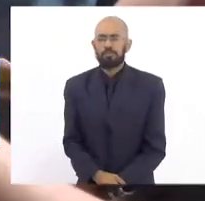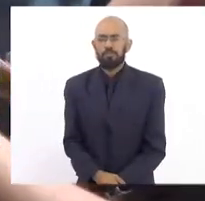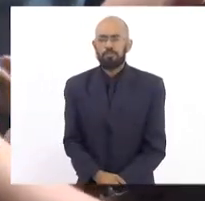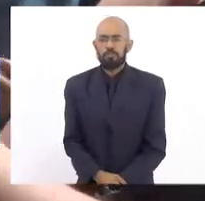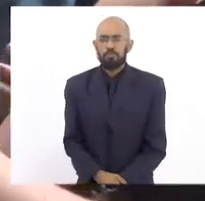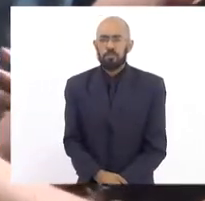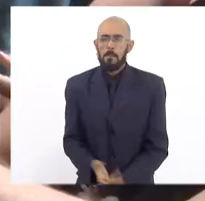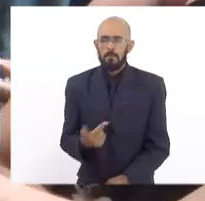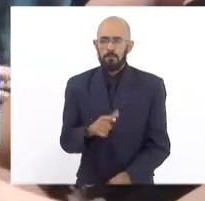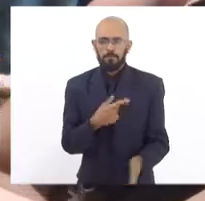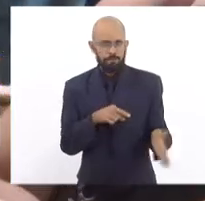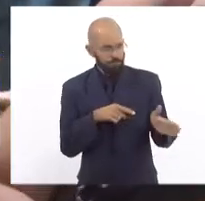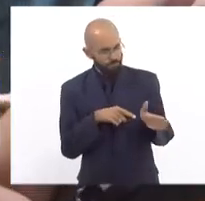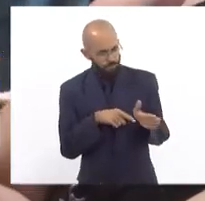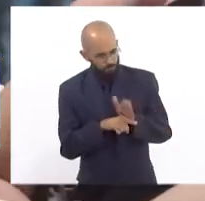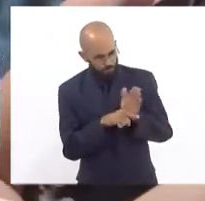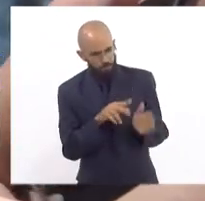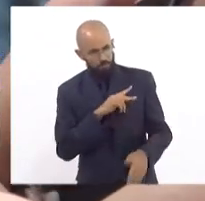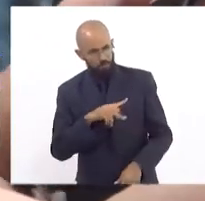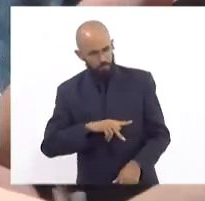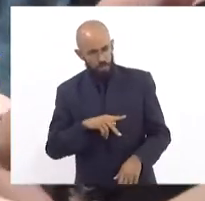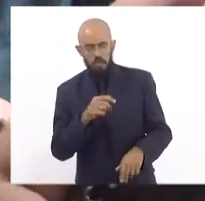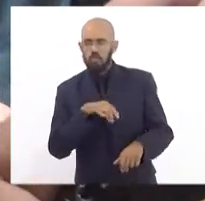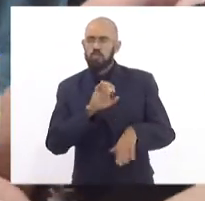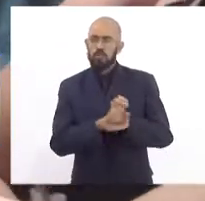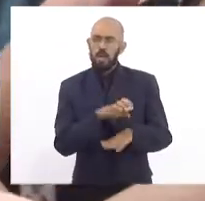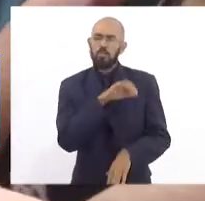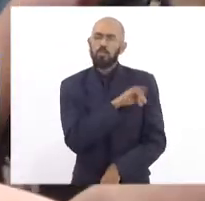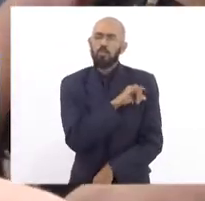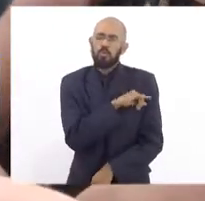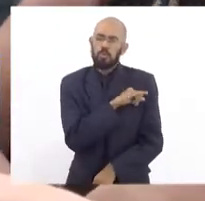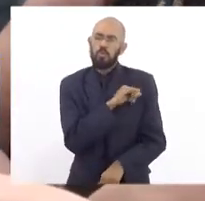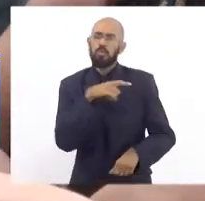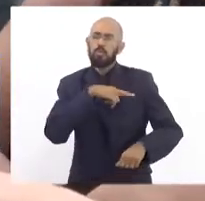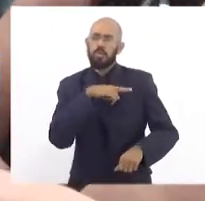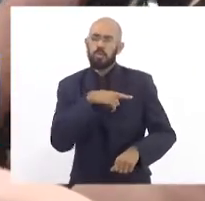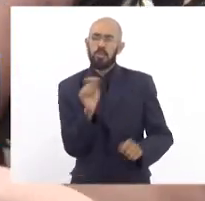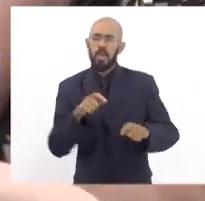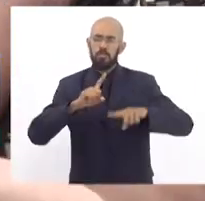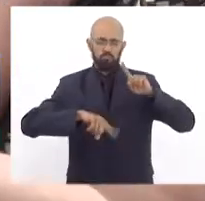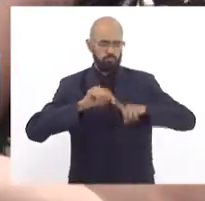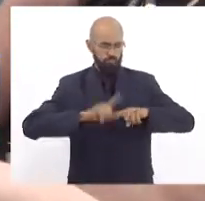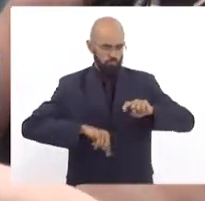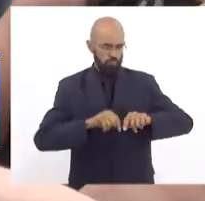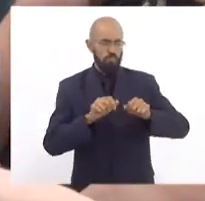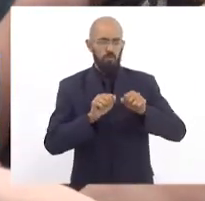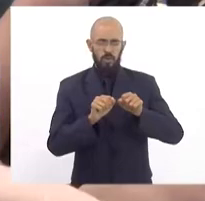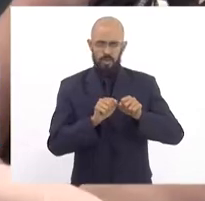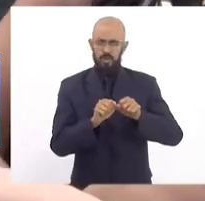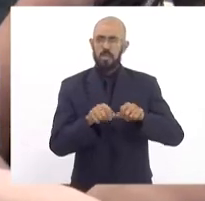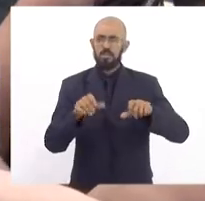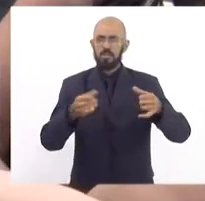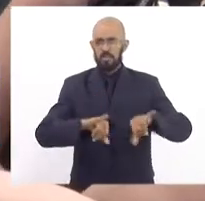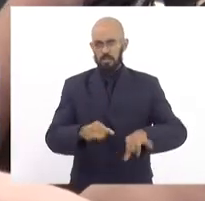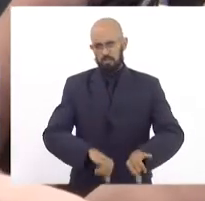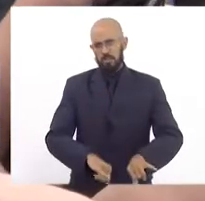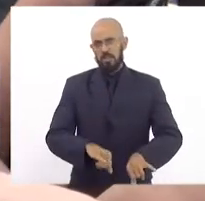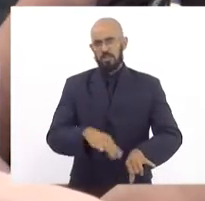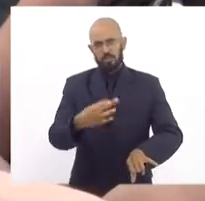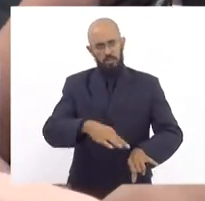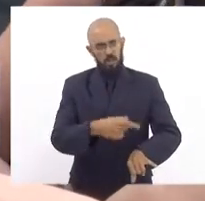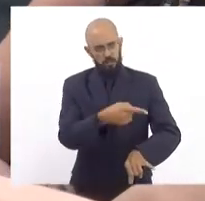Mais uma pergunta. Bom, o estado do Rio, ele possui insumos agrícolas para a produção de fertilizantes e também reúne os principais centros